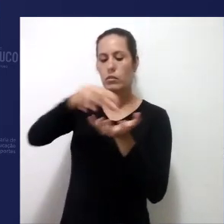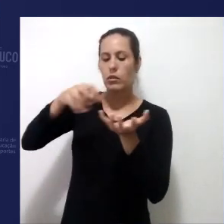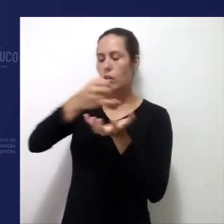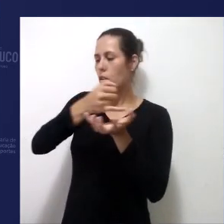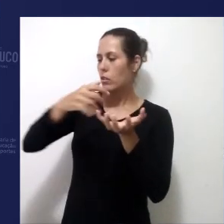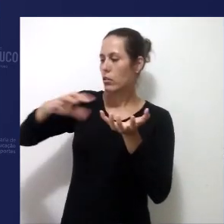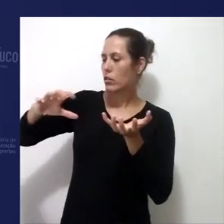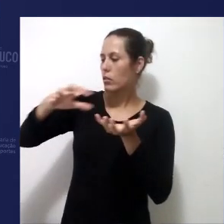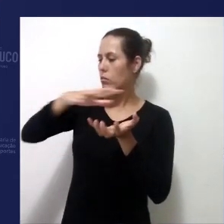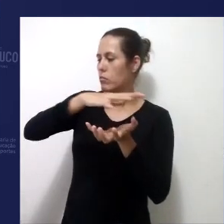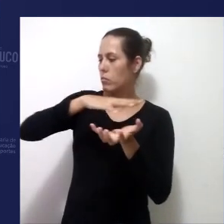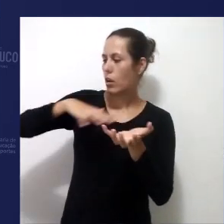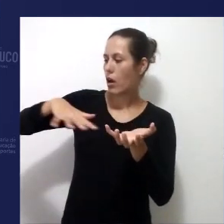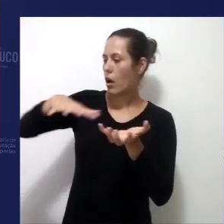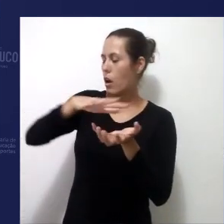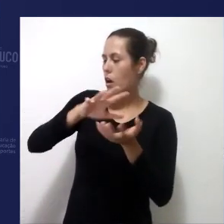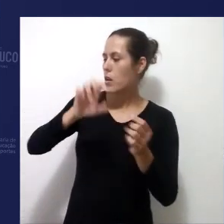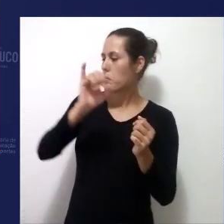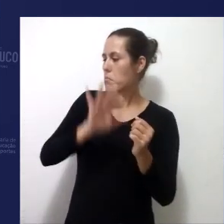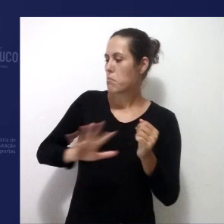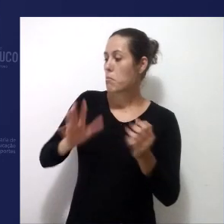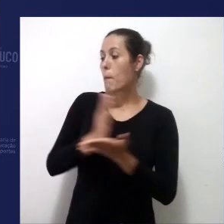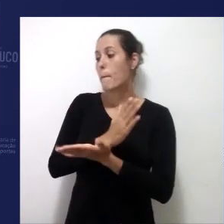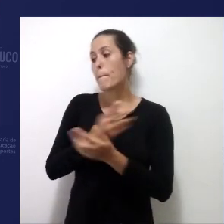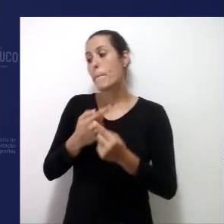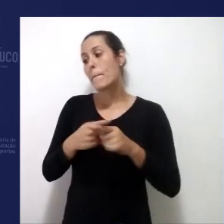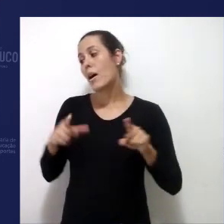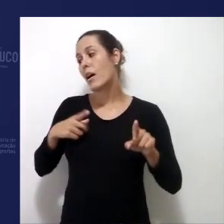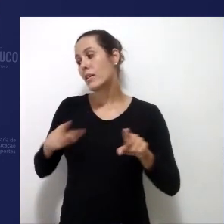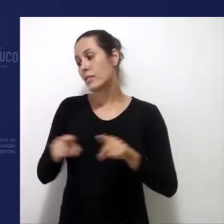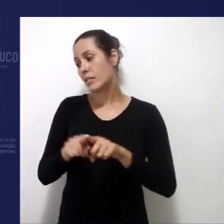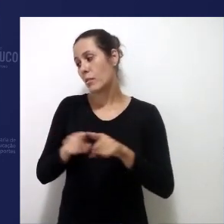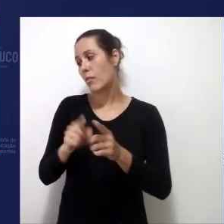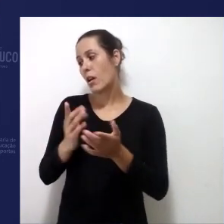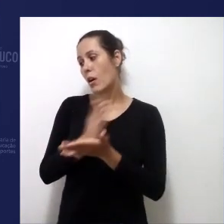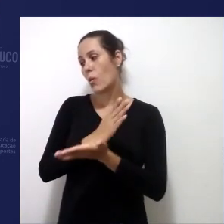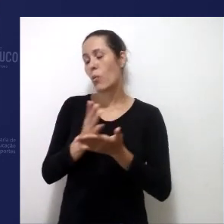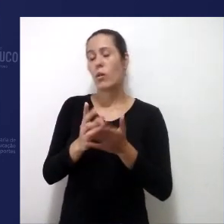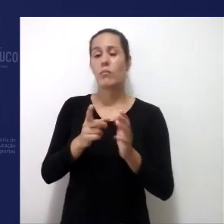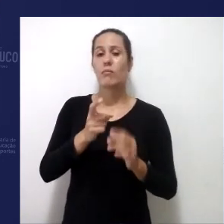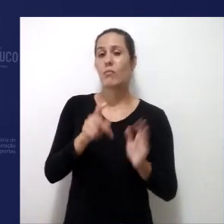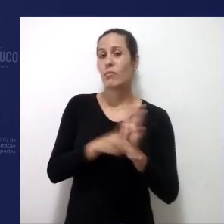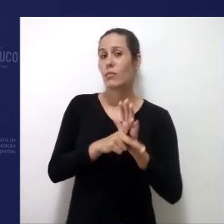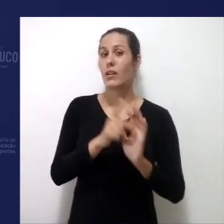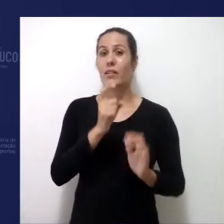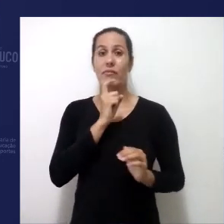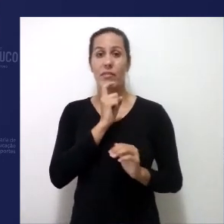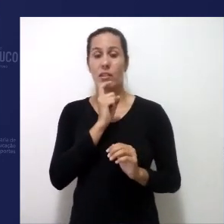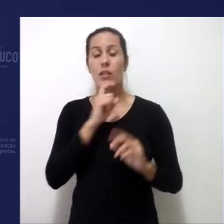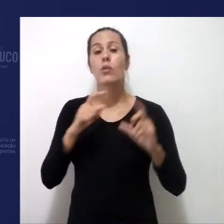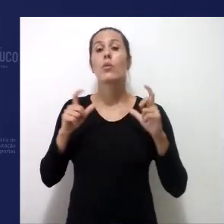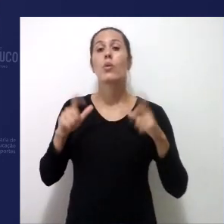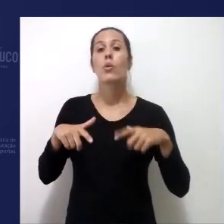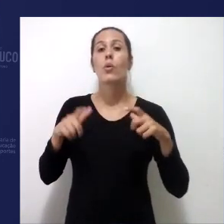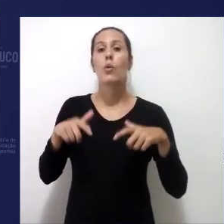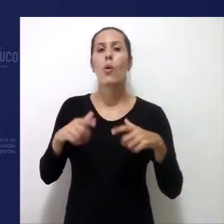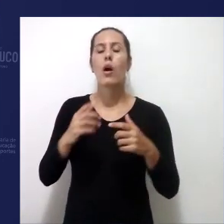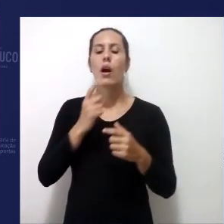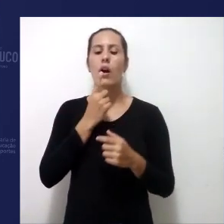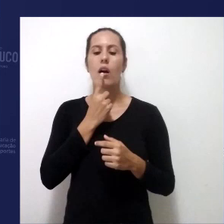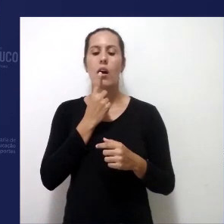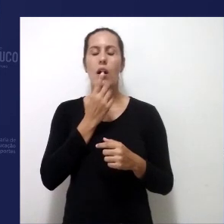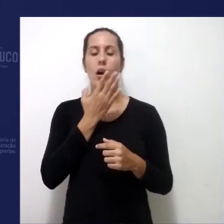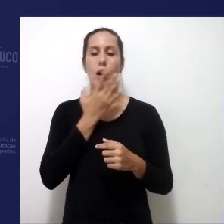também. Mas existe também as correntes marítimas de ar frio. No caso, elas estão aí localizadas, né, com